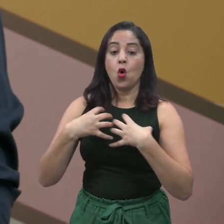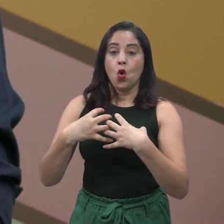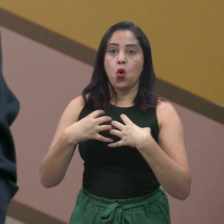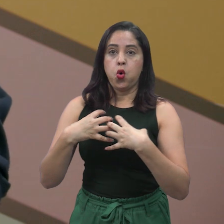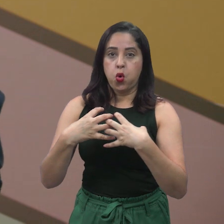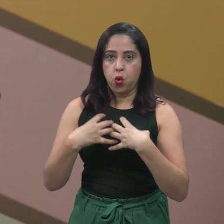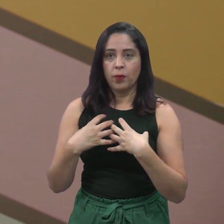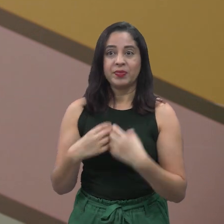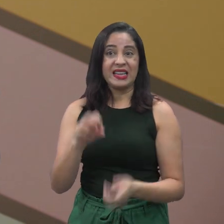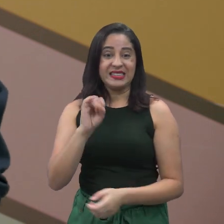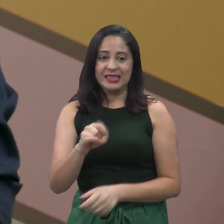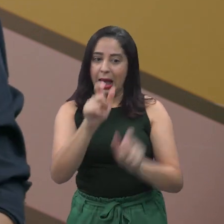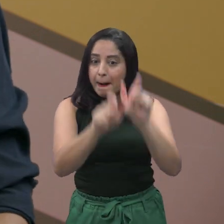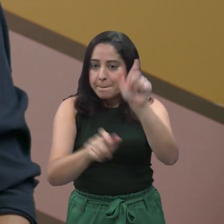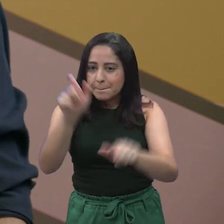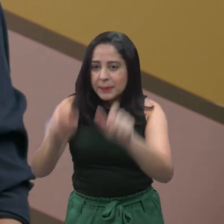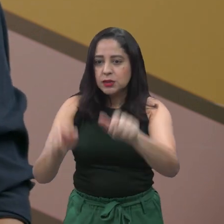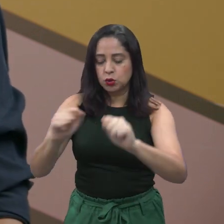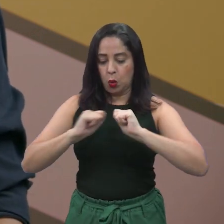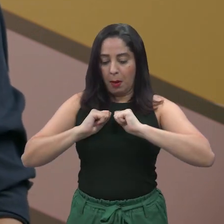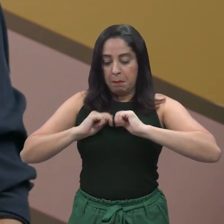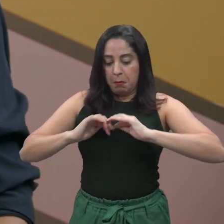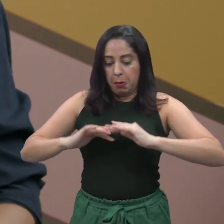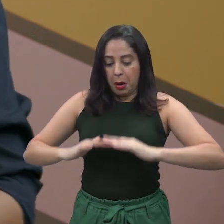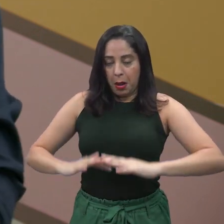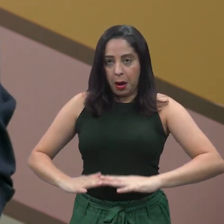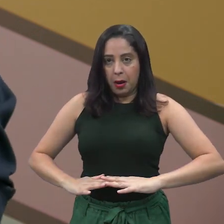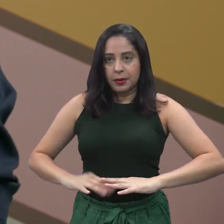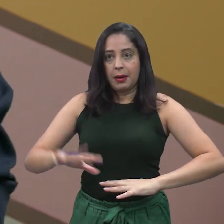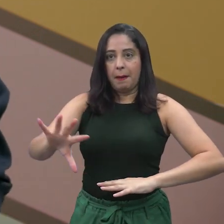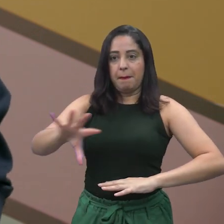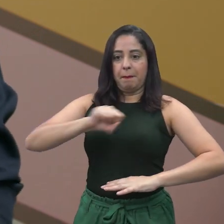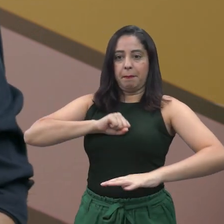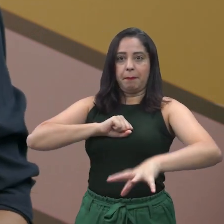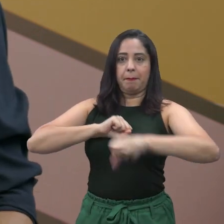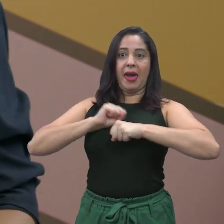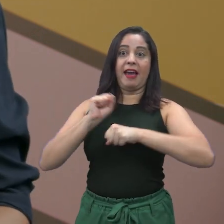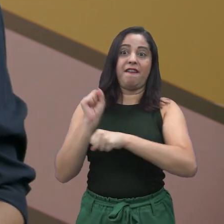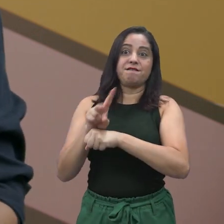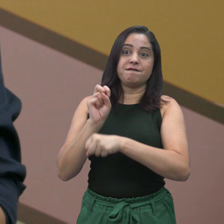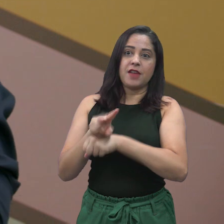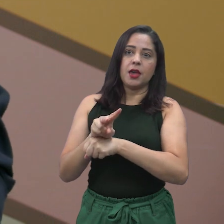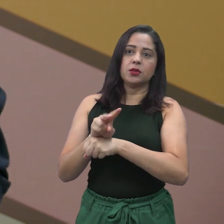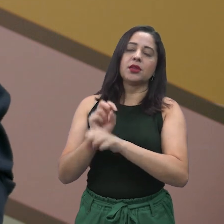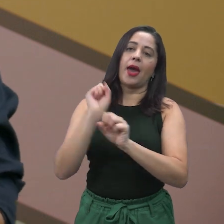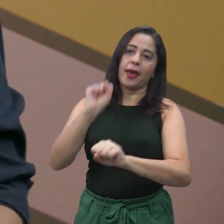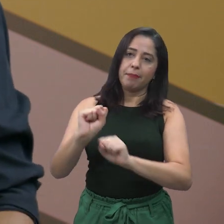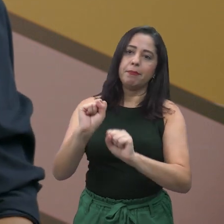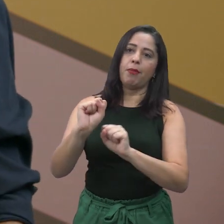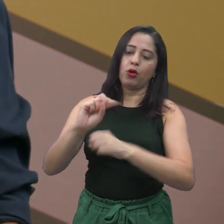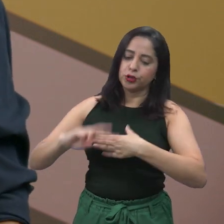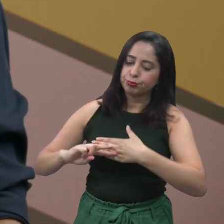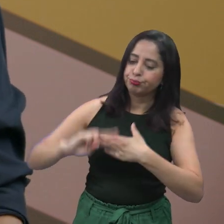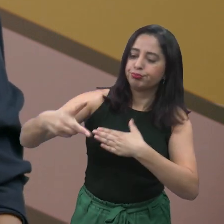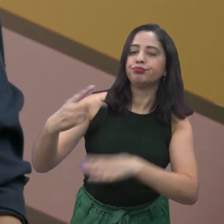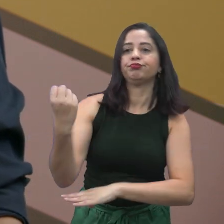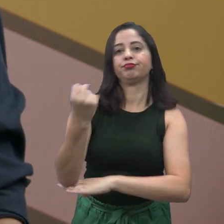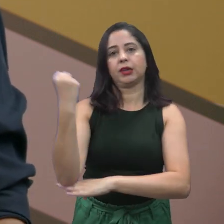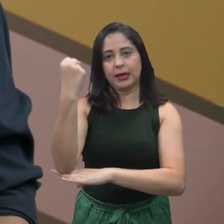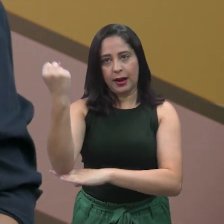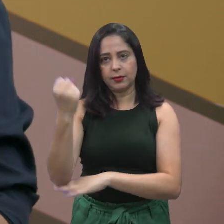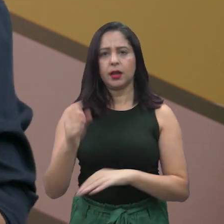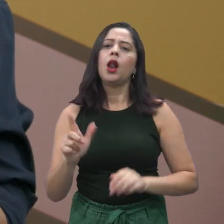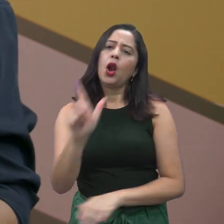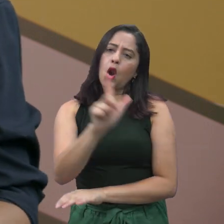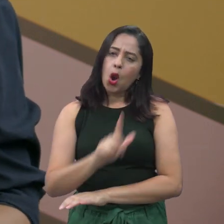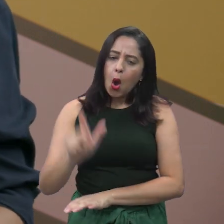causar se a pessoa estiver com a guarda baixa. Como é que a gente vai prevenir isso? Uma boa vacinação e, é claro, se a pessoa começou com uma gripe e começou a evoluir em poucos